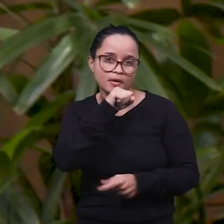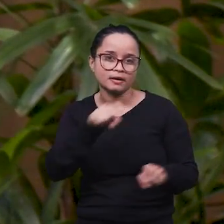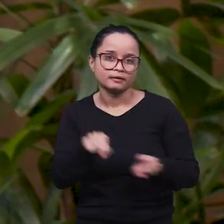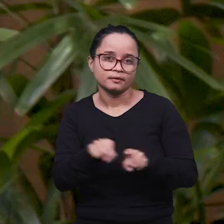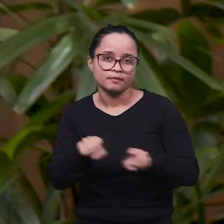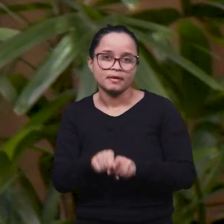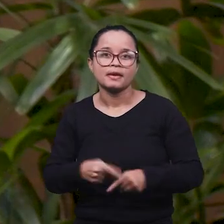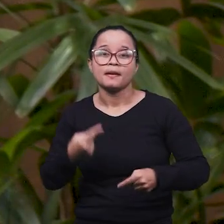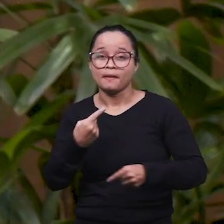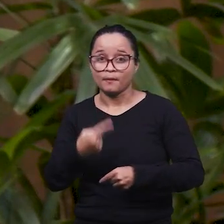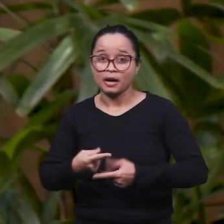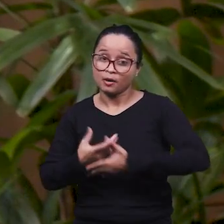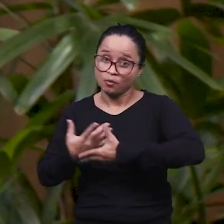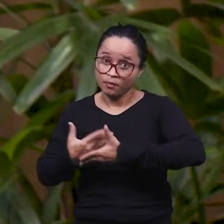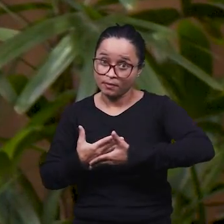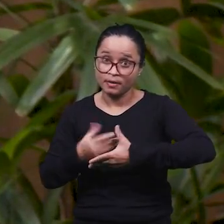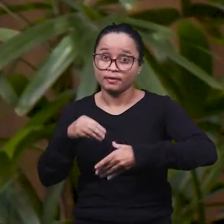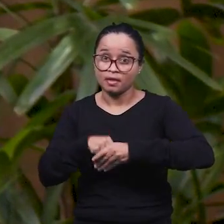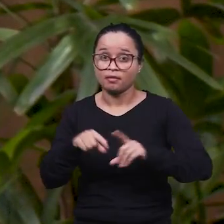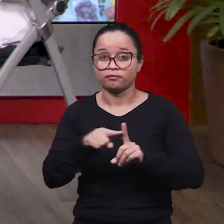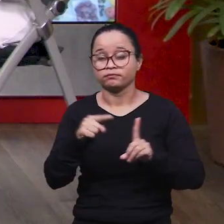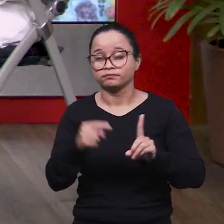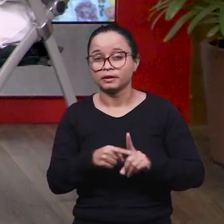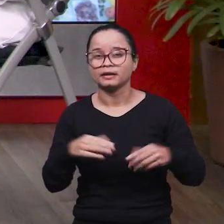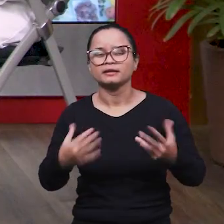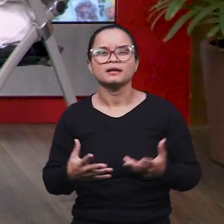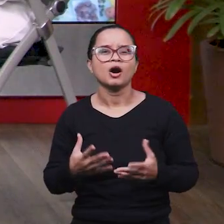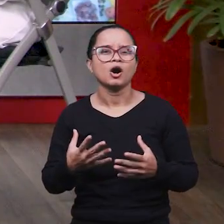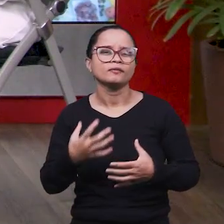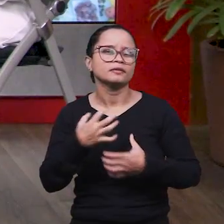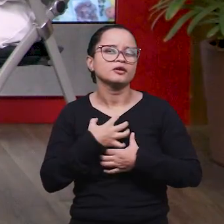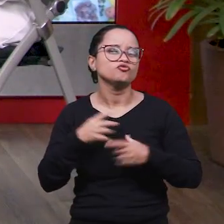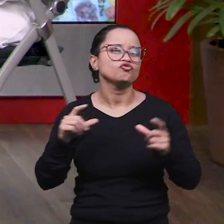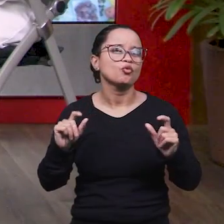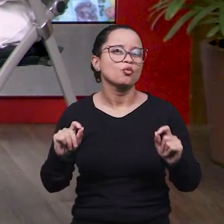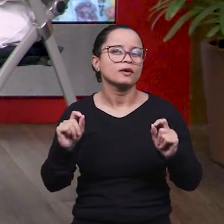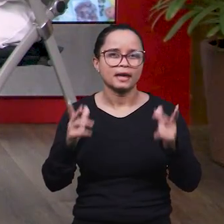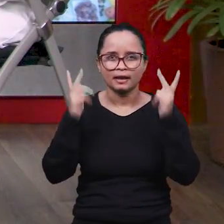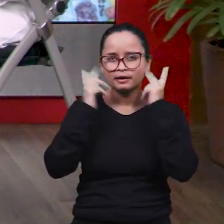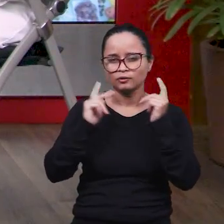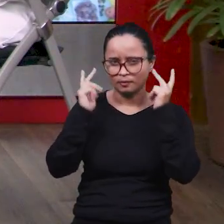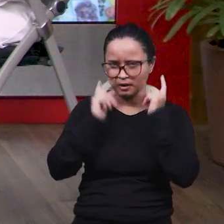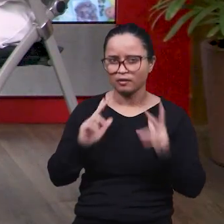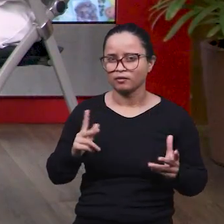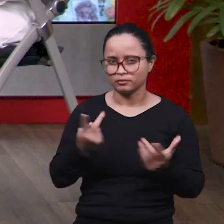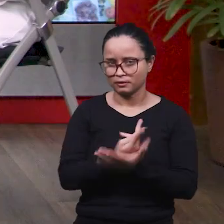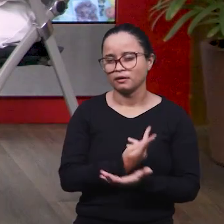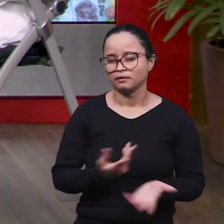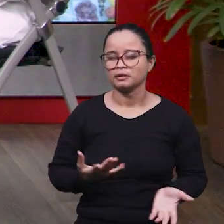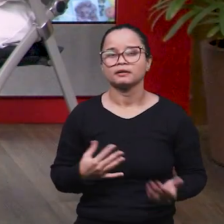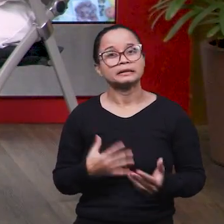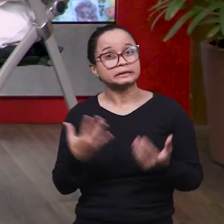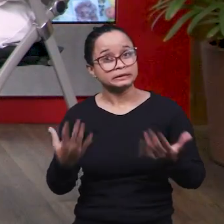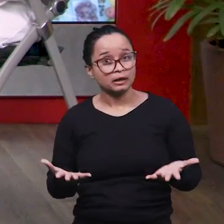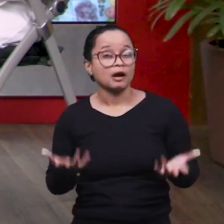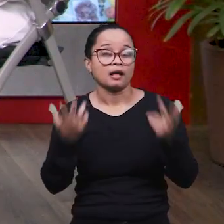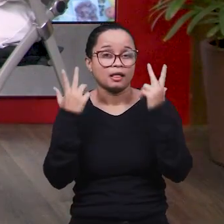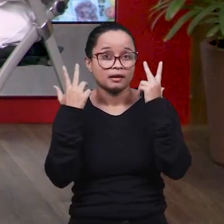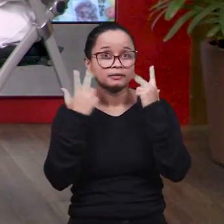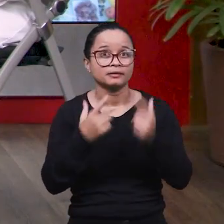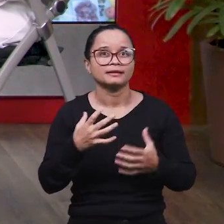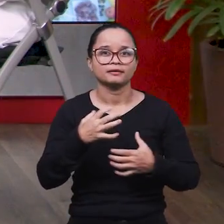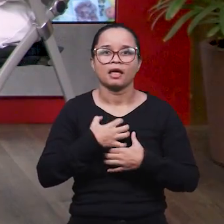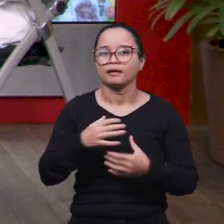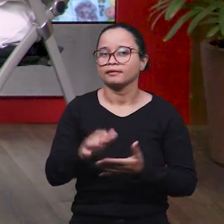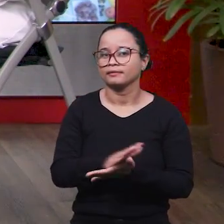a gestante tem, né? E é comum isso? Na maioria das vezes é totalmente assintomático,